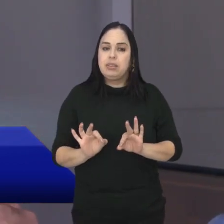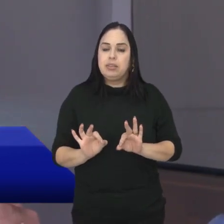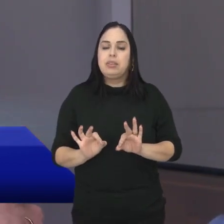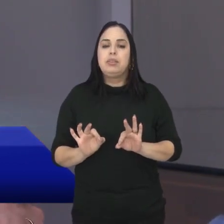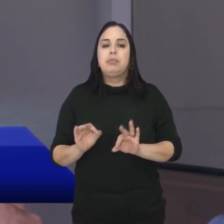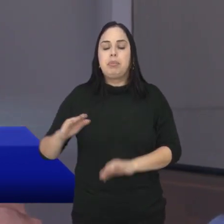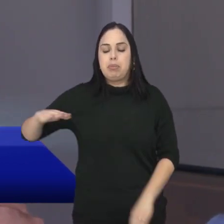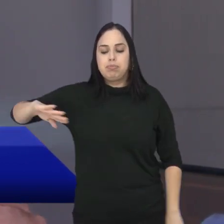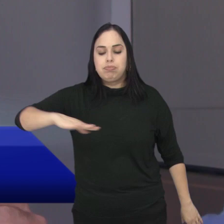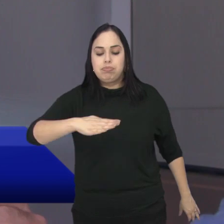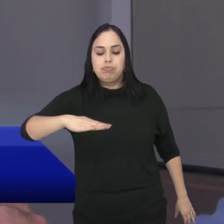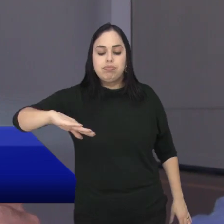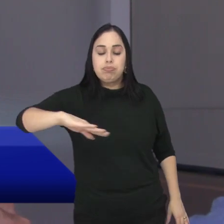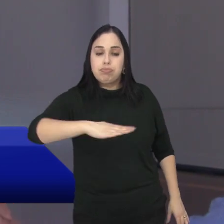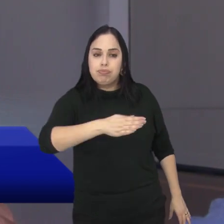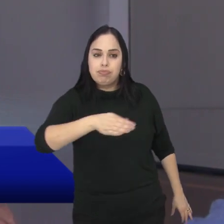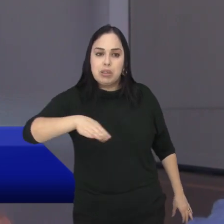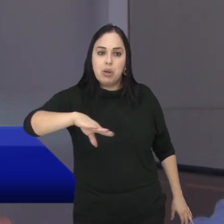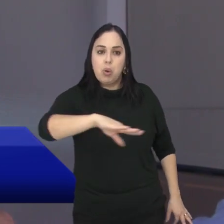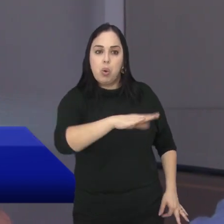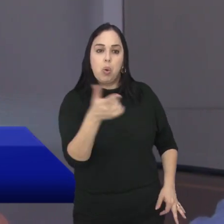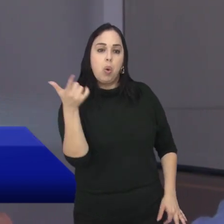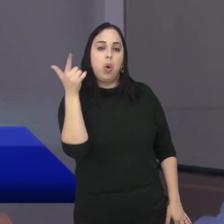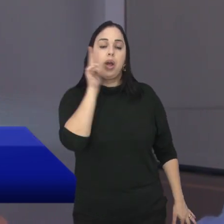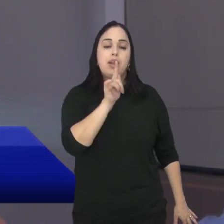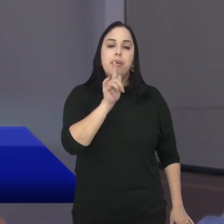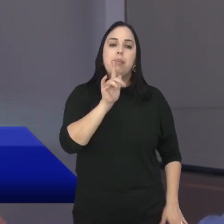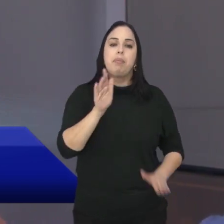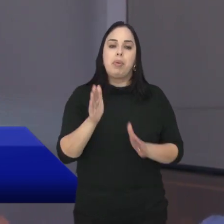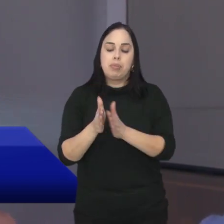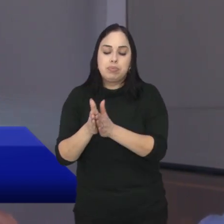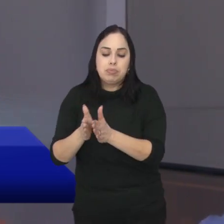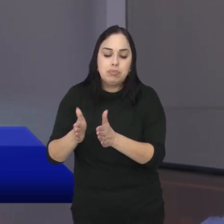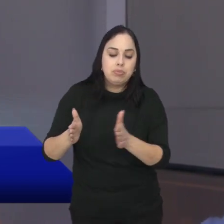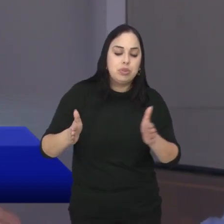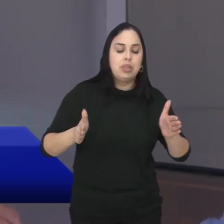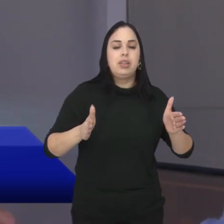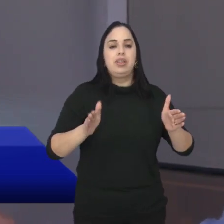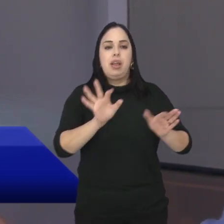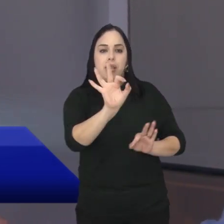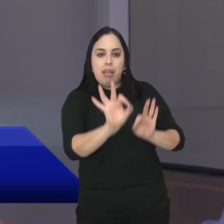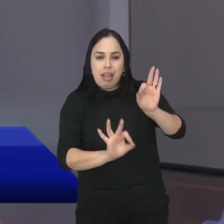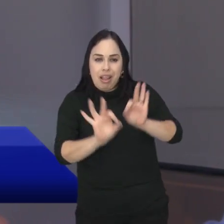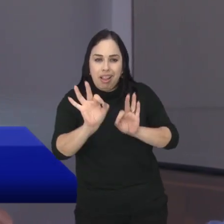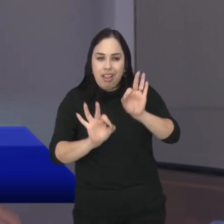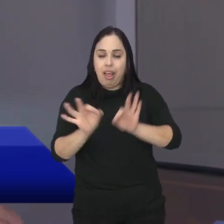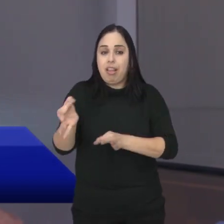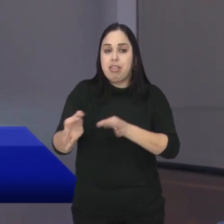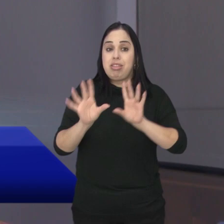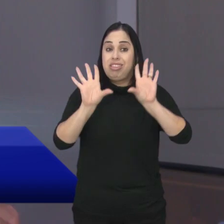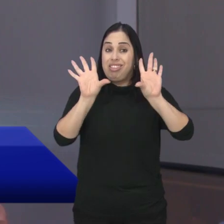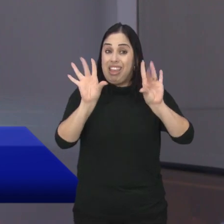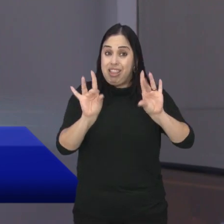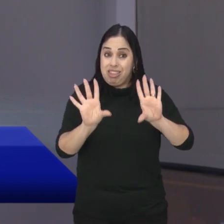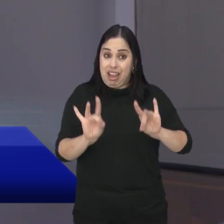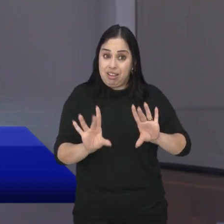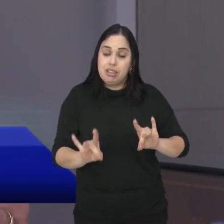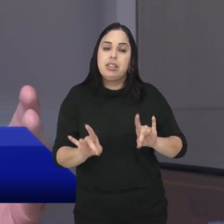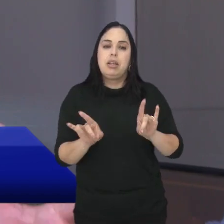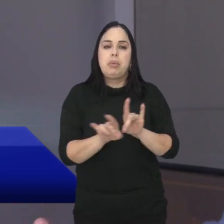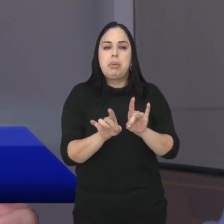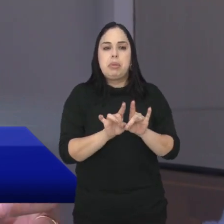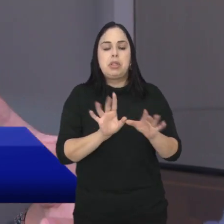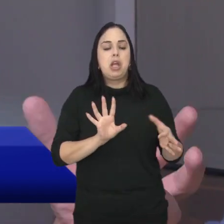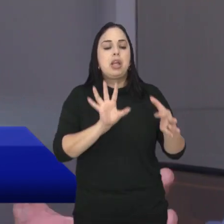de forma confortável para o deslocamento do transporte. Então a gente está trabalhando nessa etapa, a consolidação de todos esses funcionais, consolidação